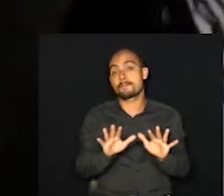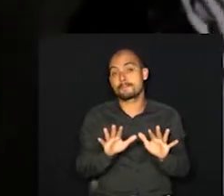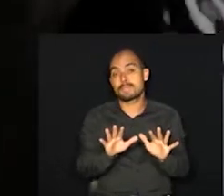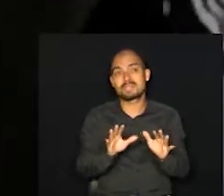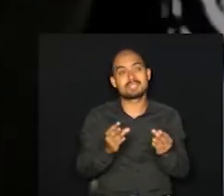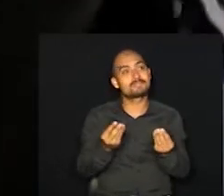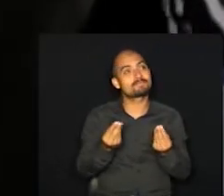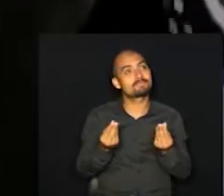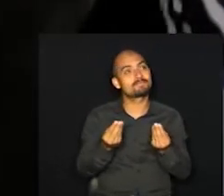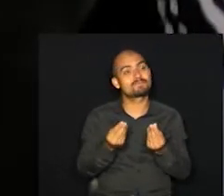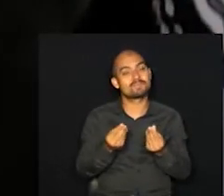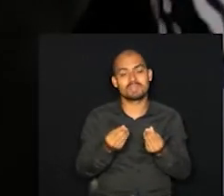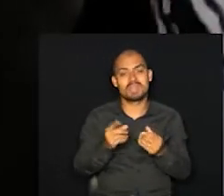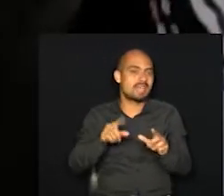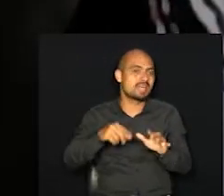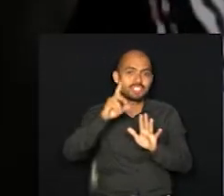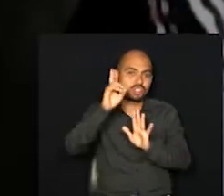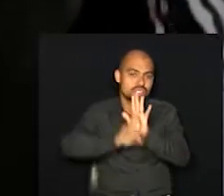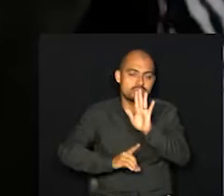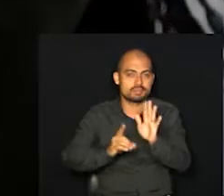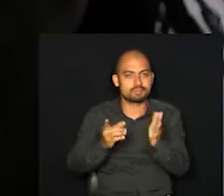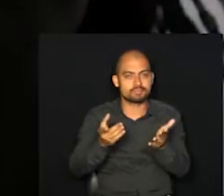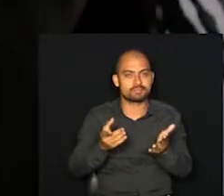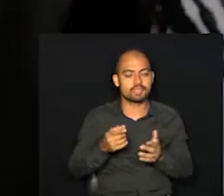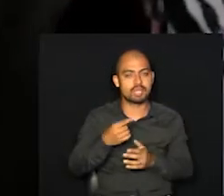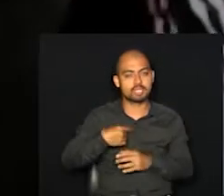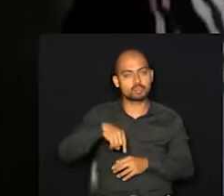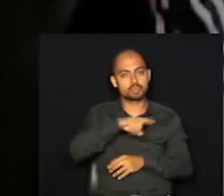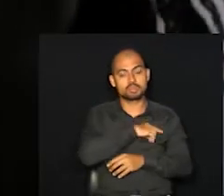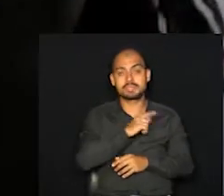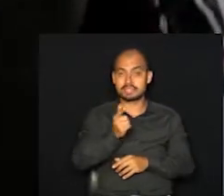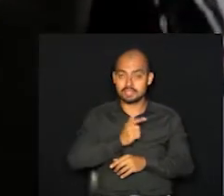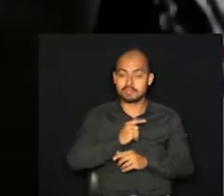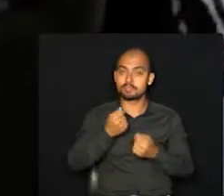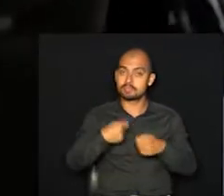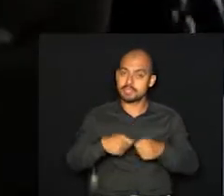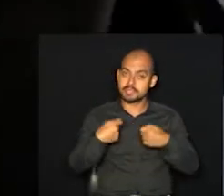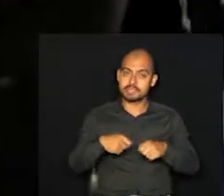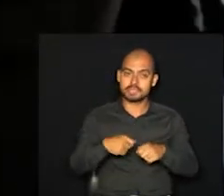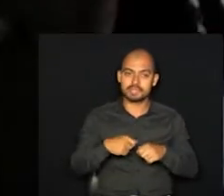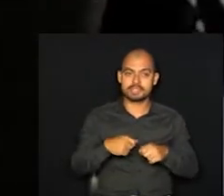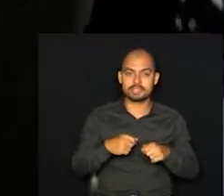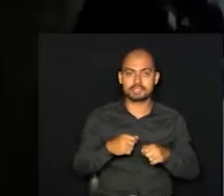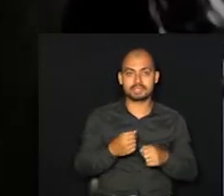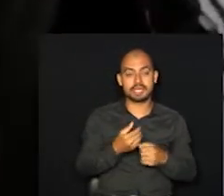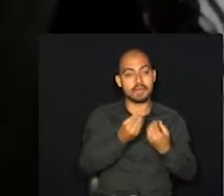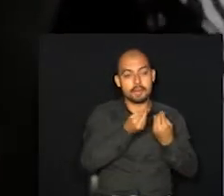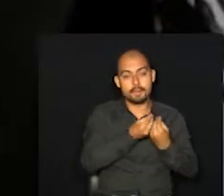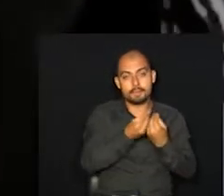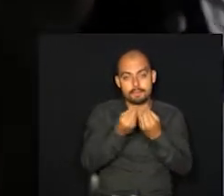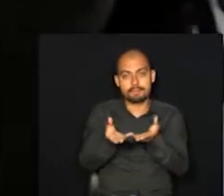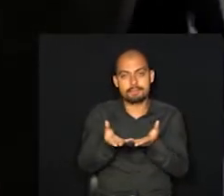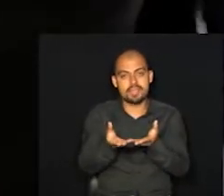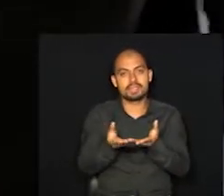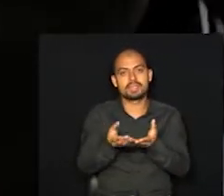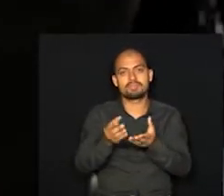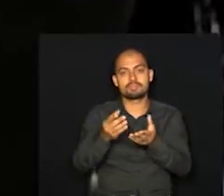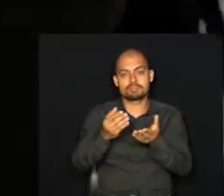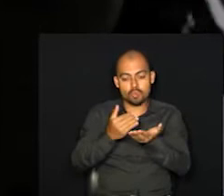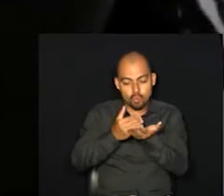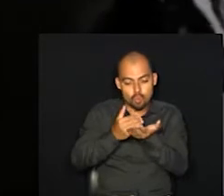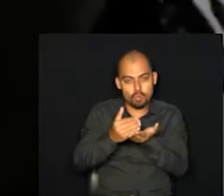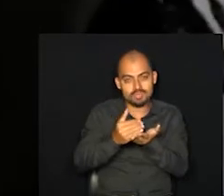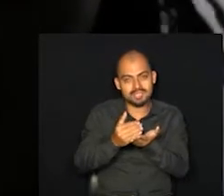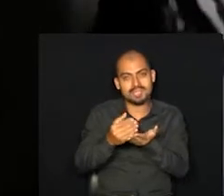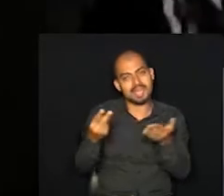ela é um direito, sabe? A gente tem que ter, usar desse benefício, né, para poder ingressar, também é uma coisa errada. Mas